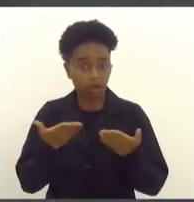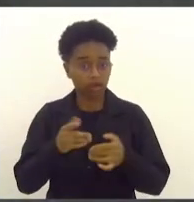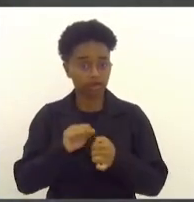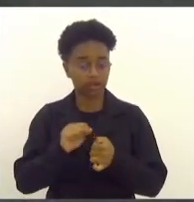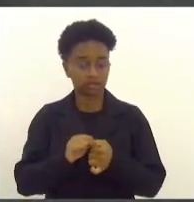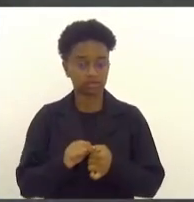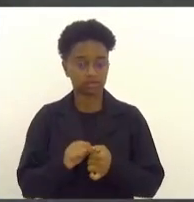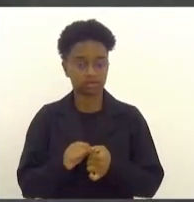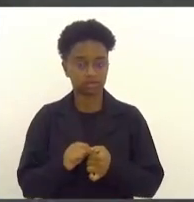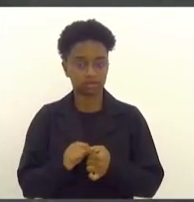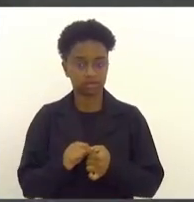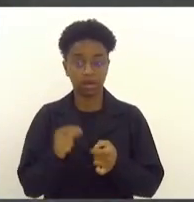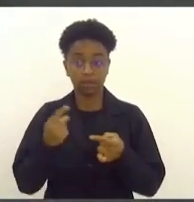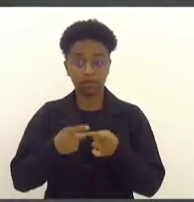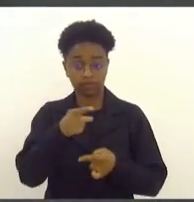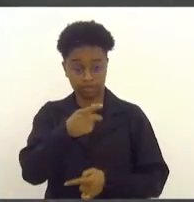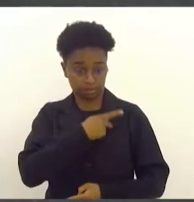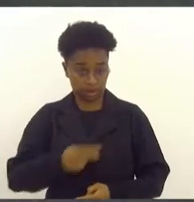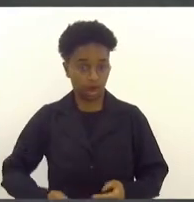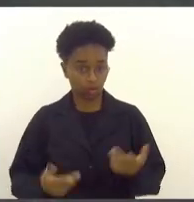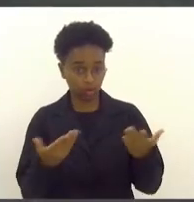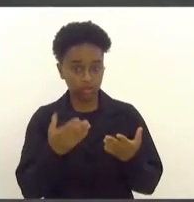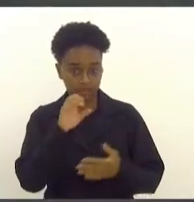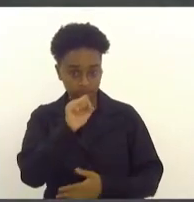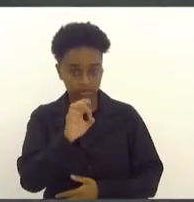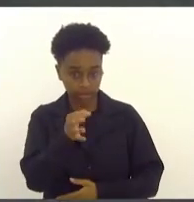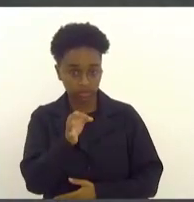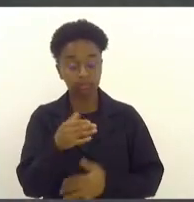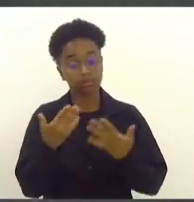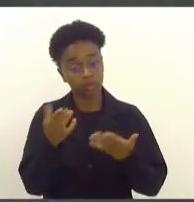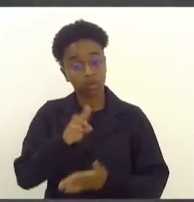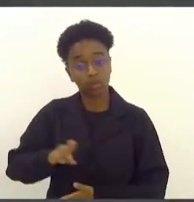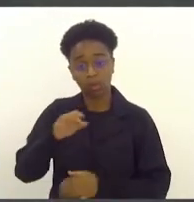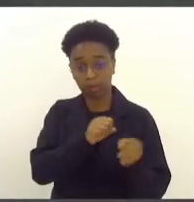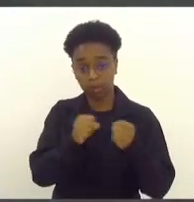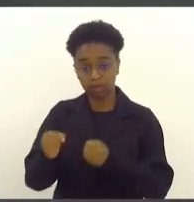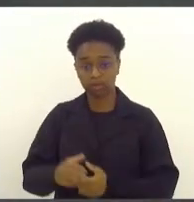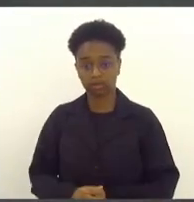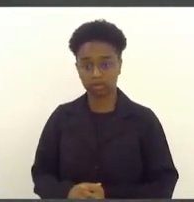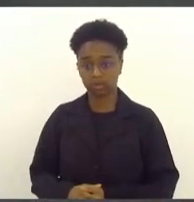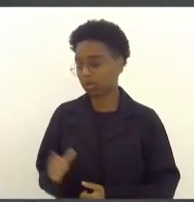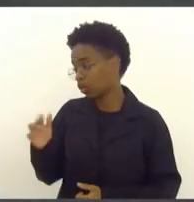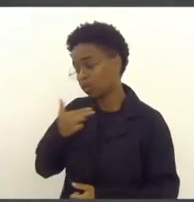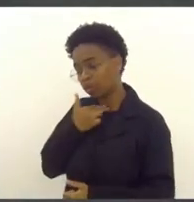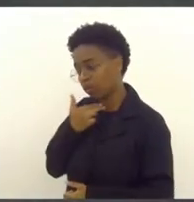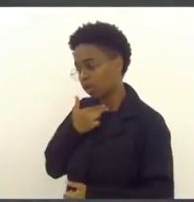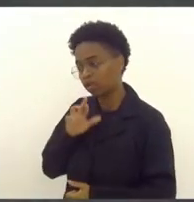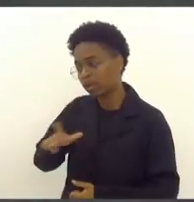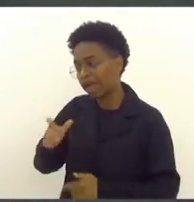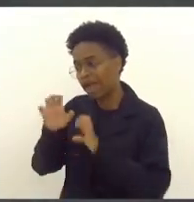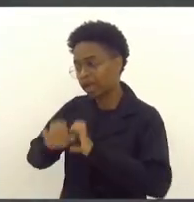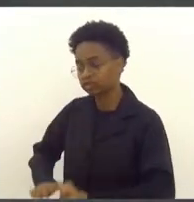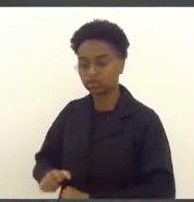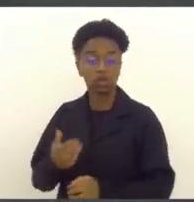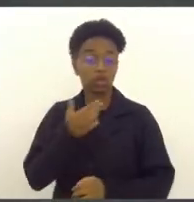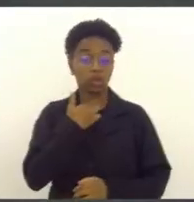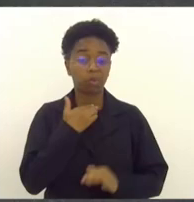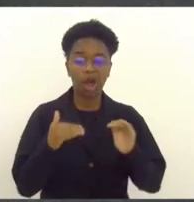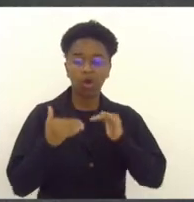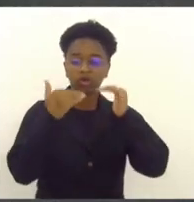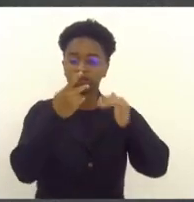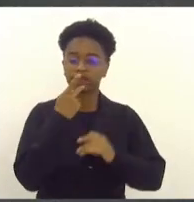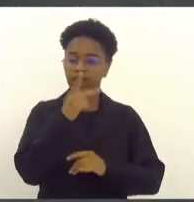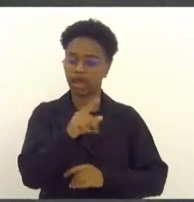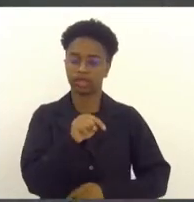agora o senhor está presidido não é isso então use esse poder não não tem autoridade política para isso